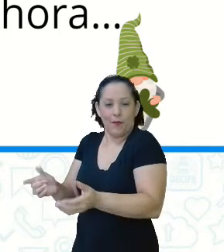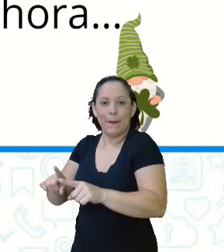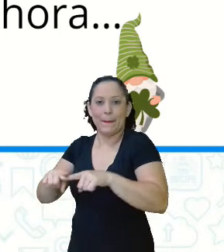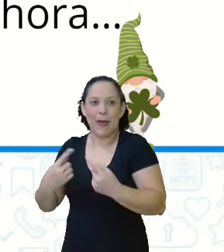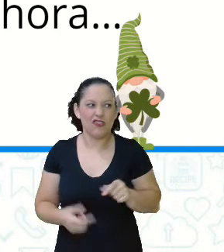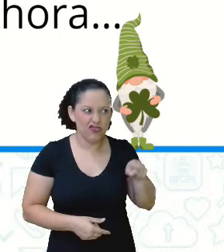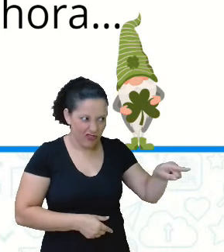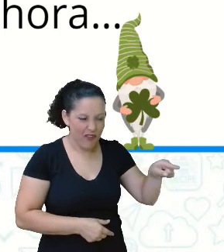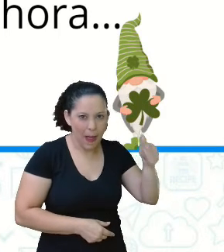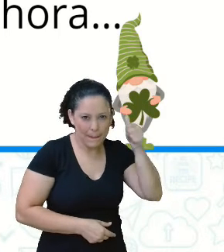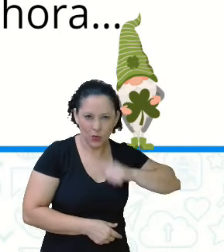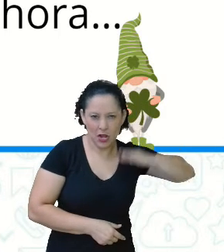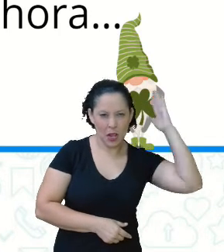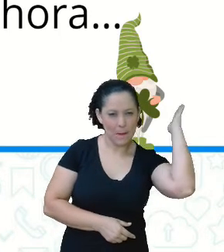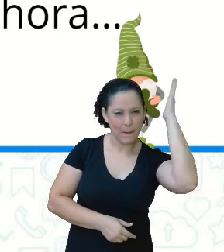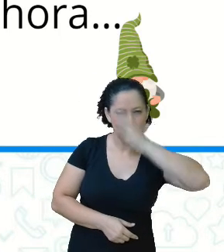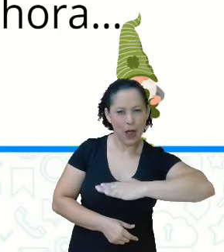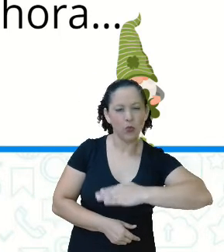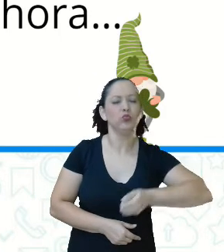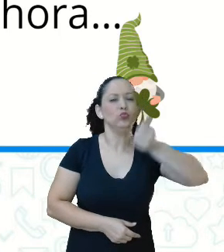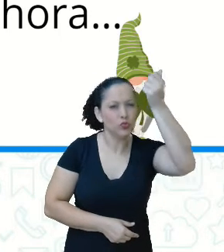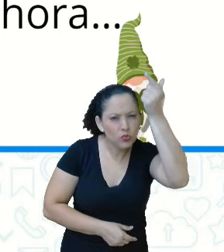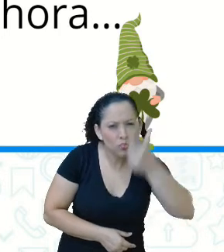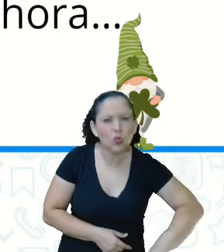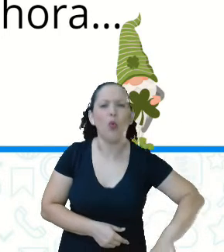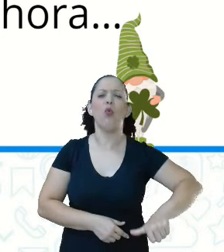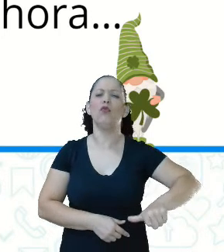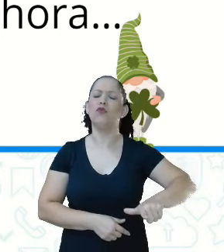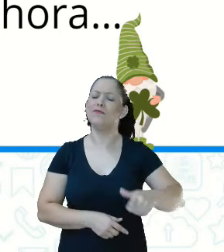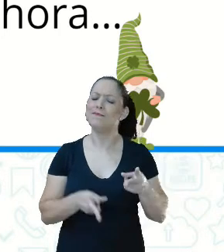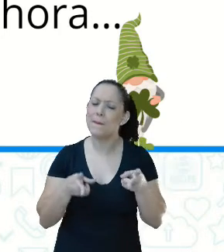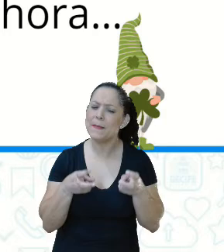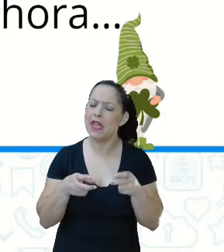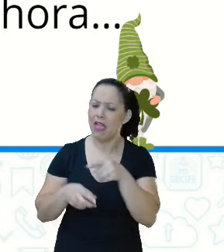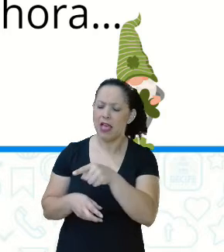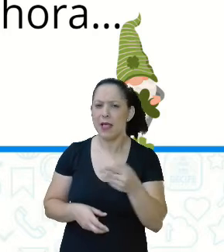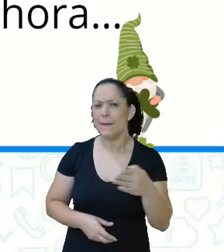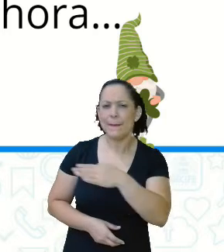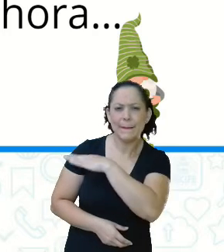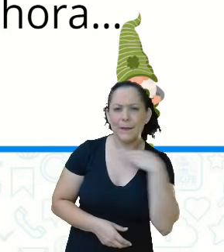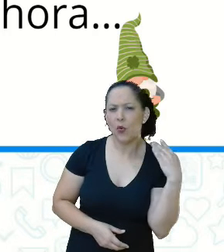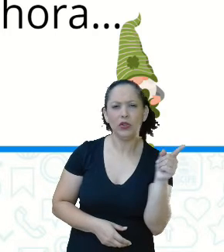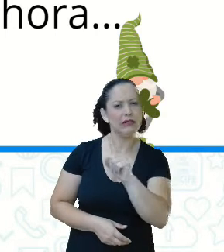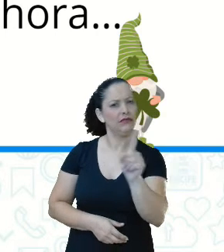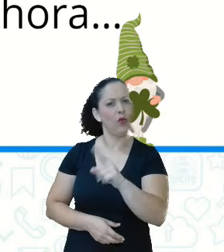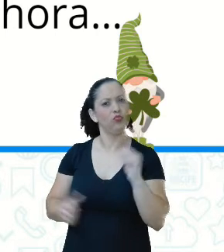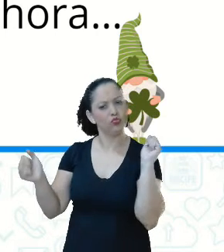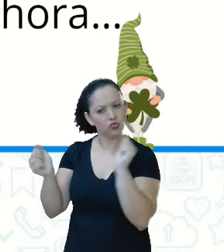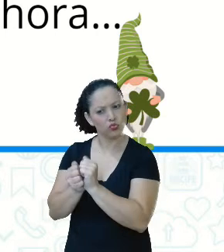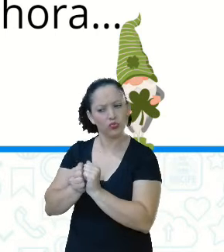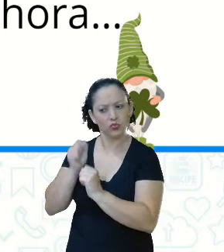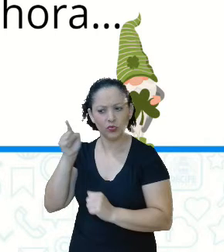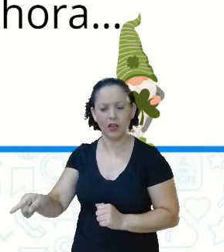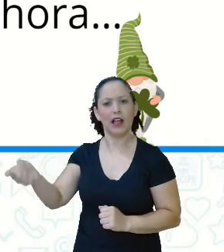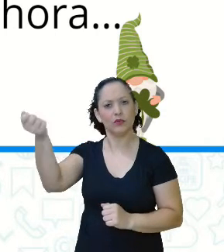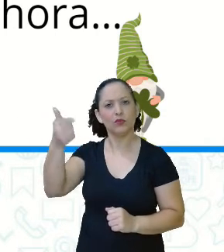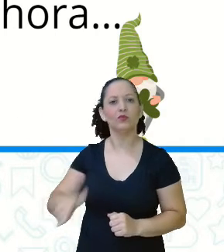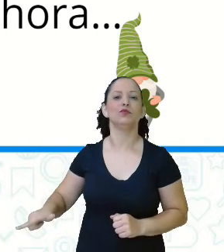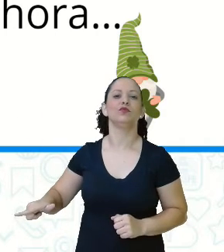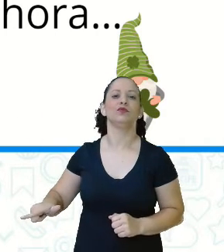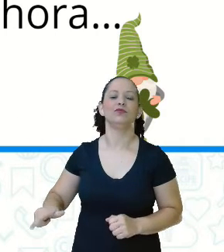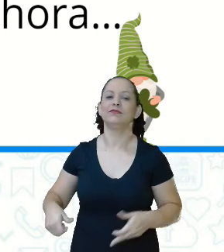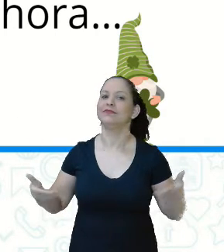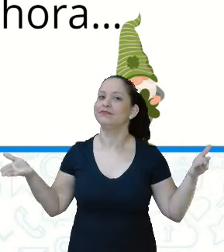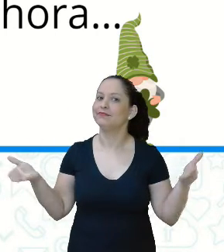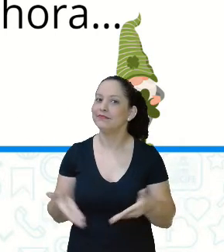má descobriu mais uma vez que a menina não tinha morrido e que estava bem junto aos 7 anões. Desta